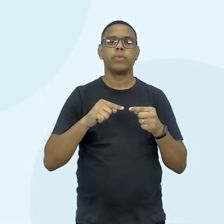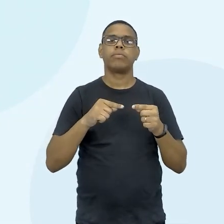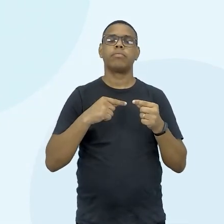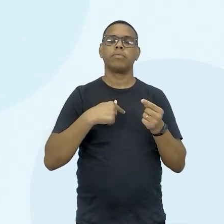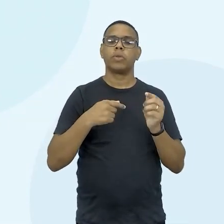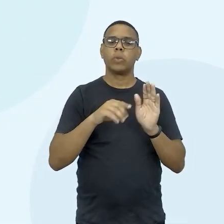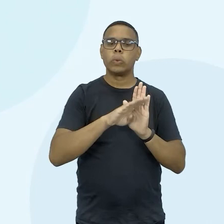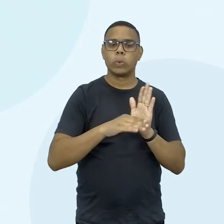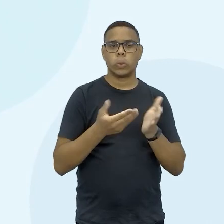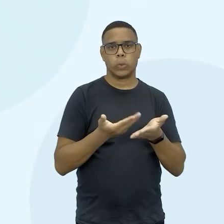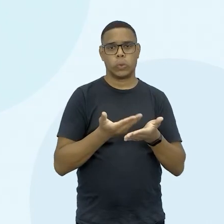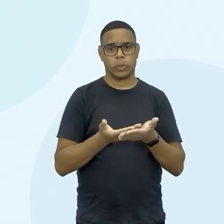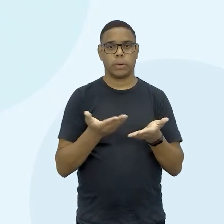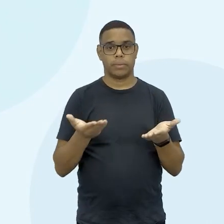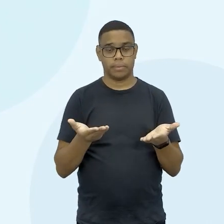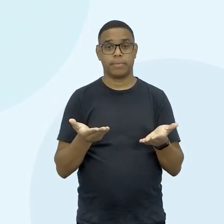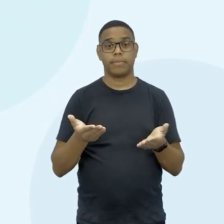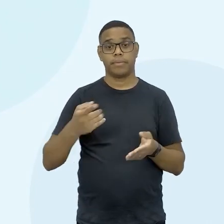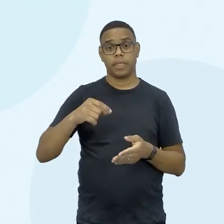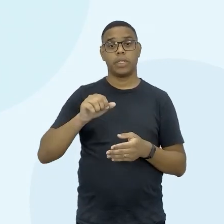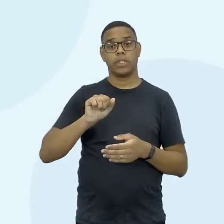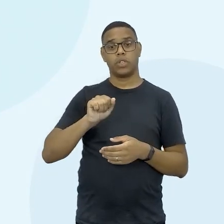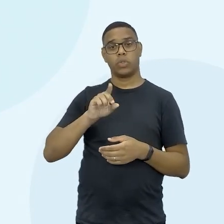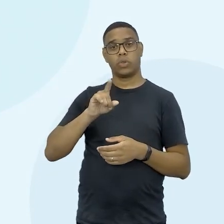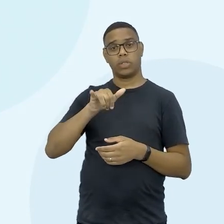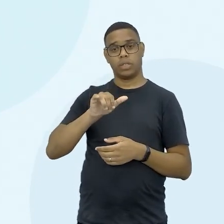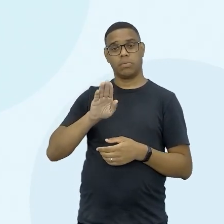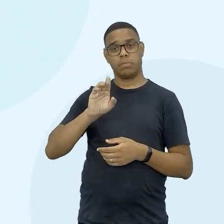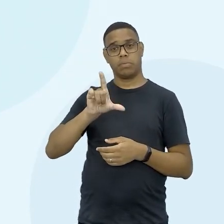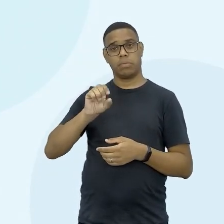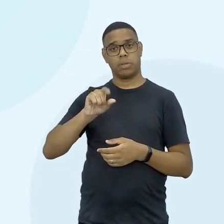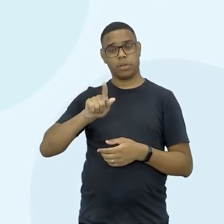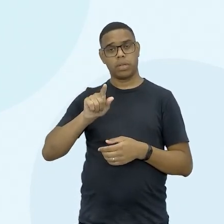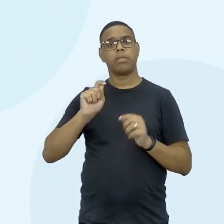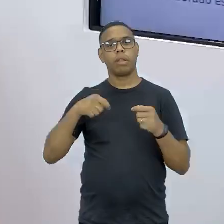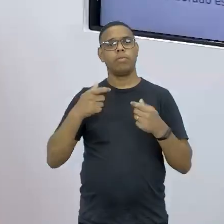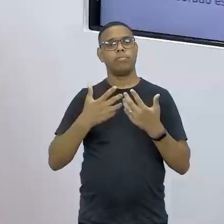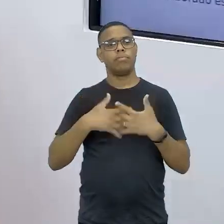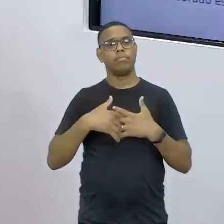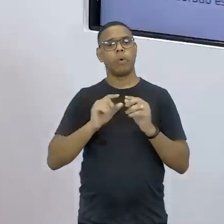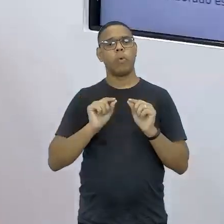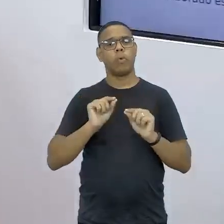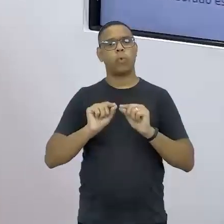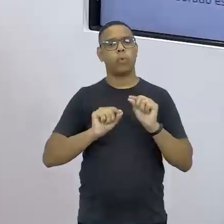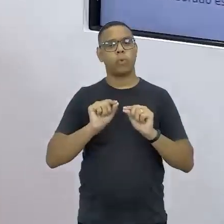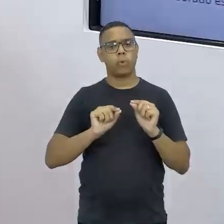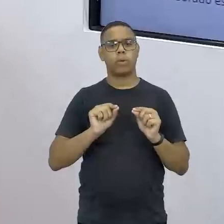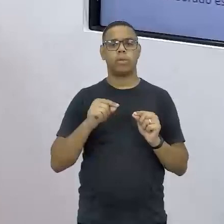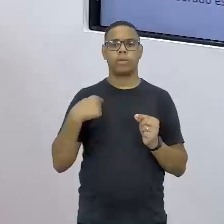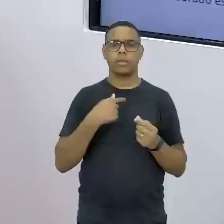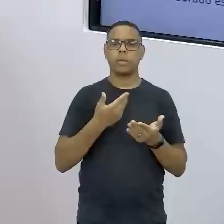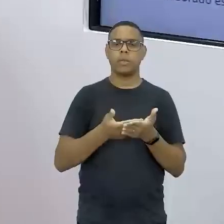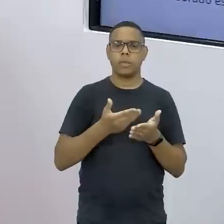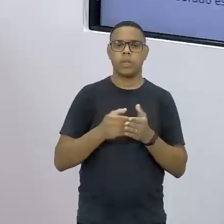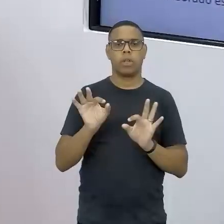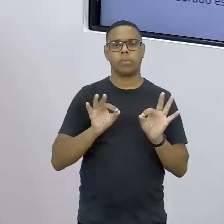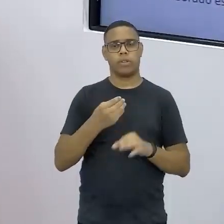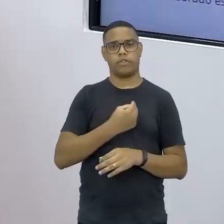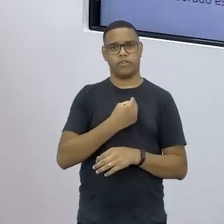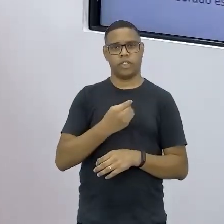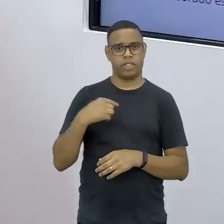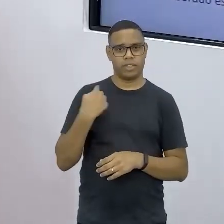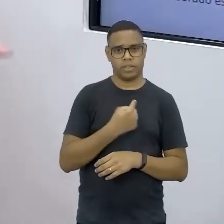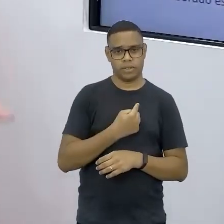percurso inicial. É para isso que está servindo o Estúdio Blog, tá, turma? Para a gente depois refletir se o que a gente fez tem a ver com o nosso projeto de